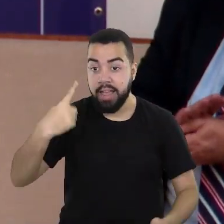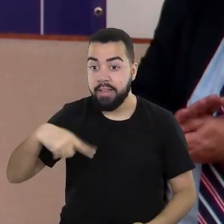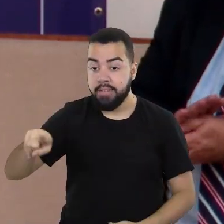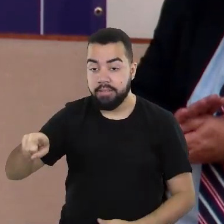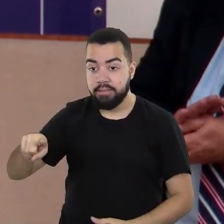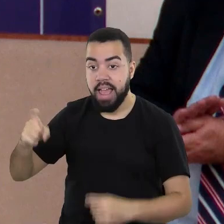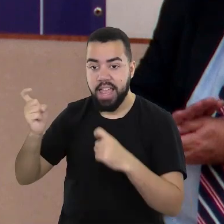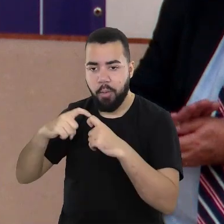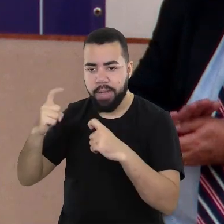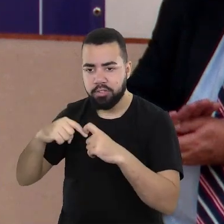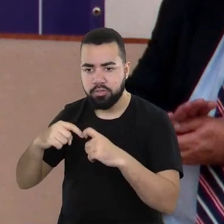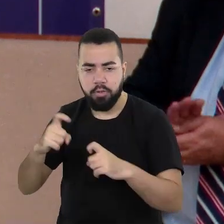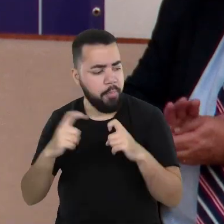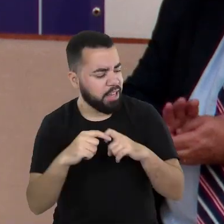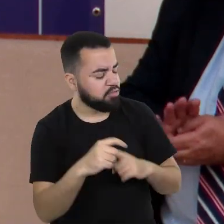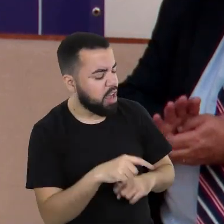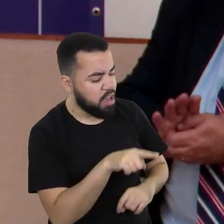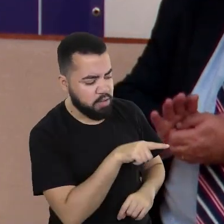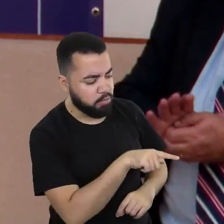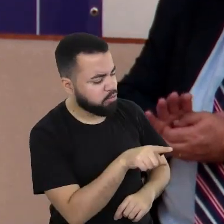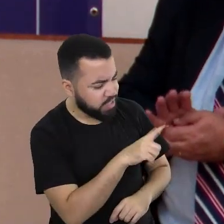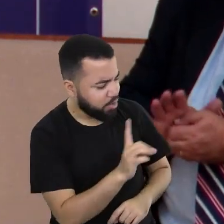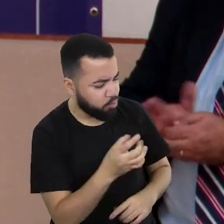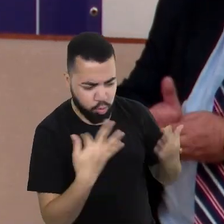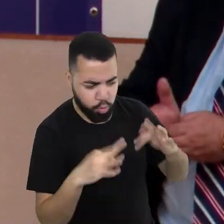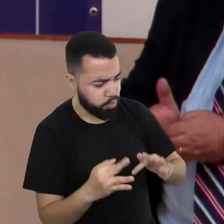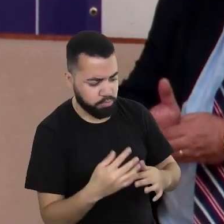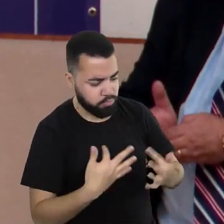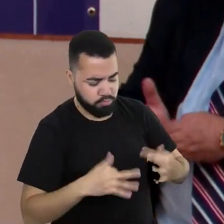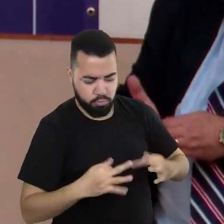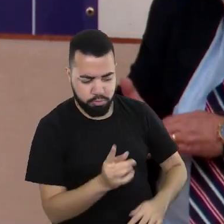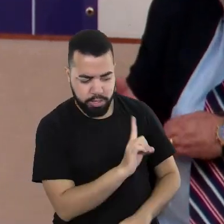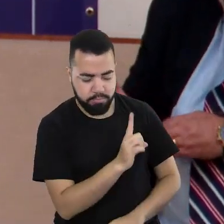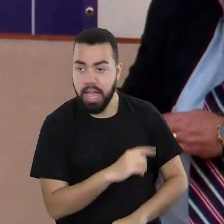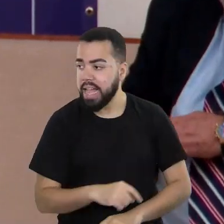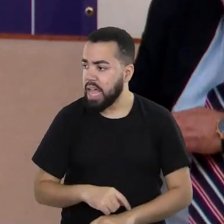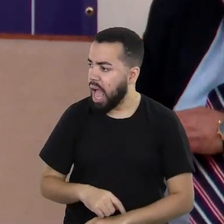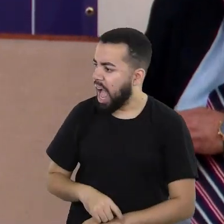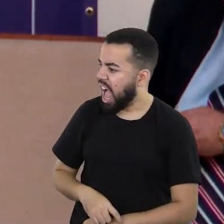diz que ele não tem dor, esse médico não presta.